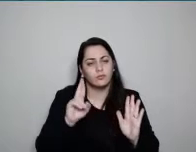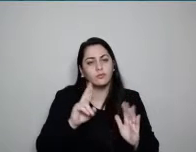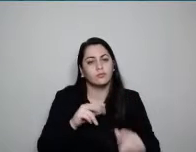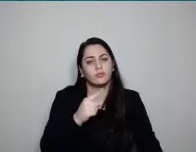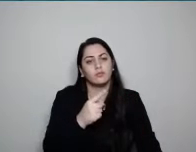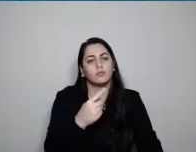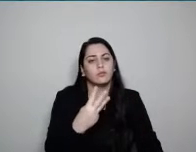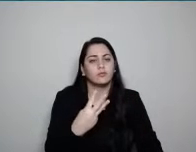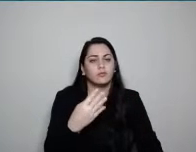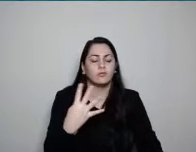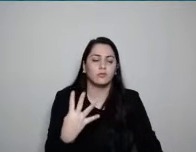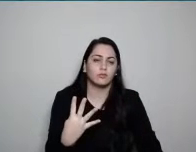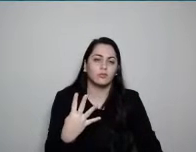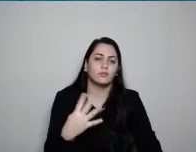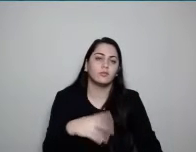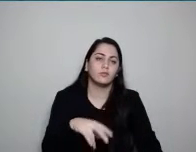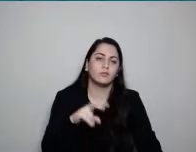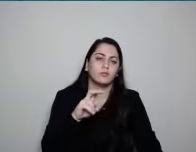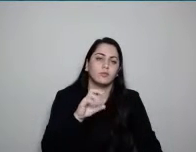CIO